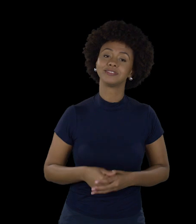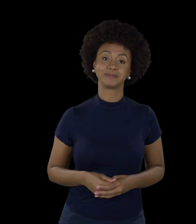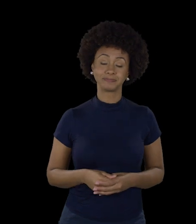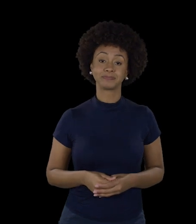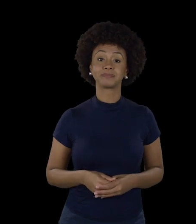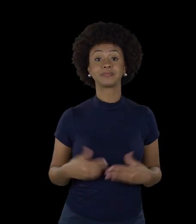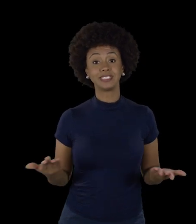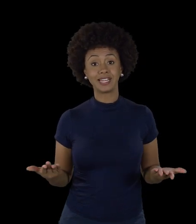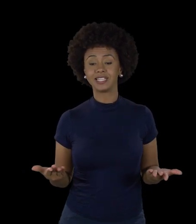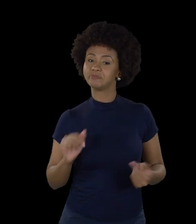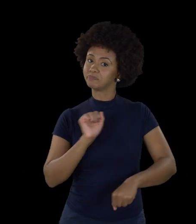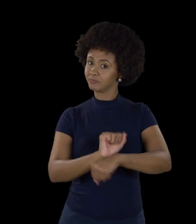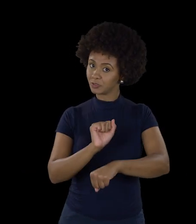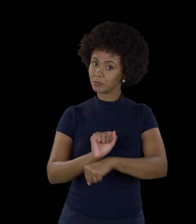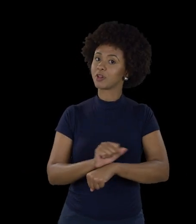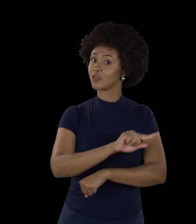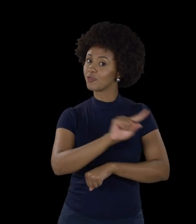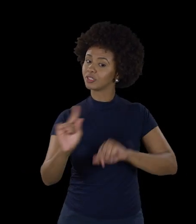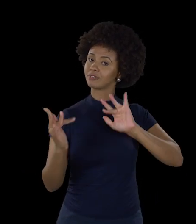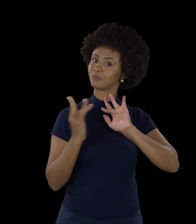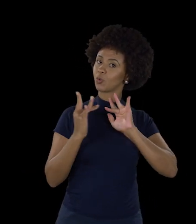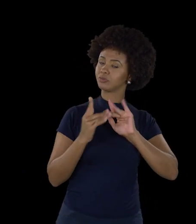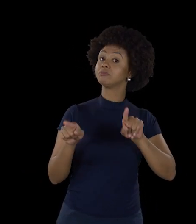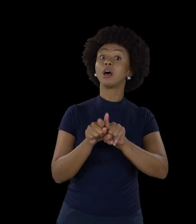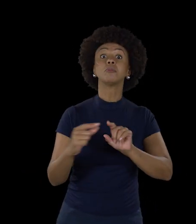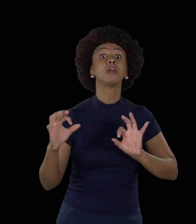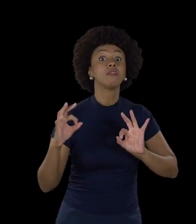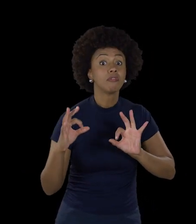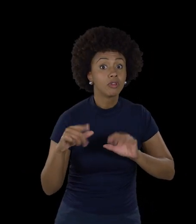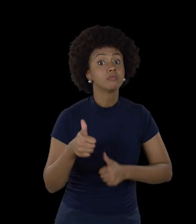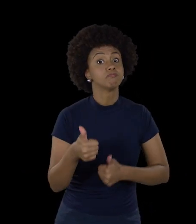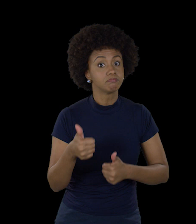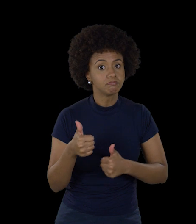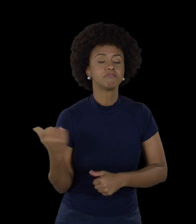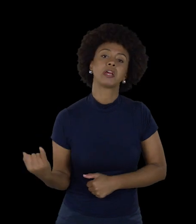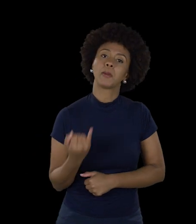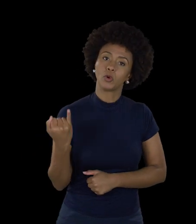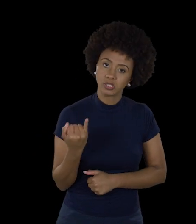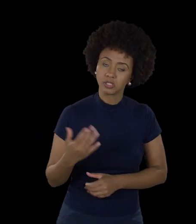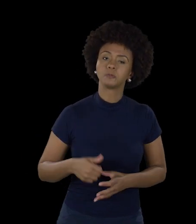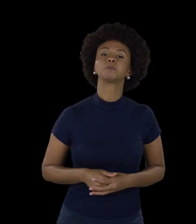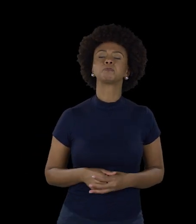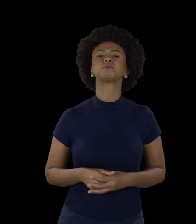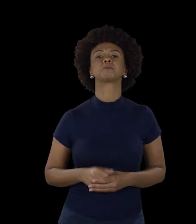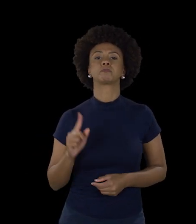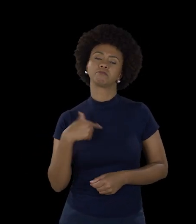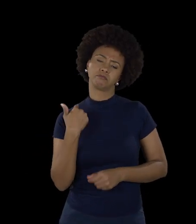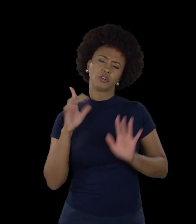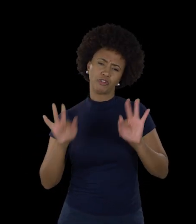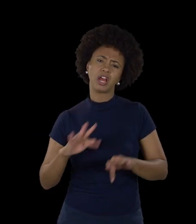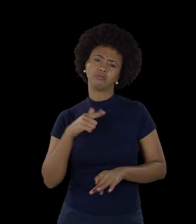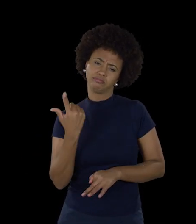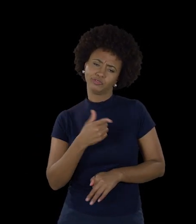fica ao aguardo, então, do contato, do feedback de vocês. Ao final, a gente deixa os nossos contatos, telefone, e-mail,